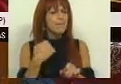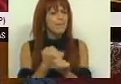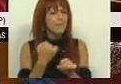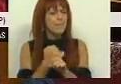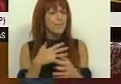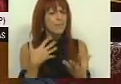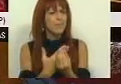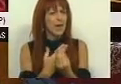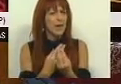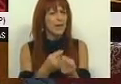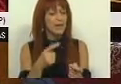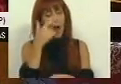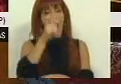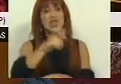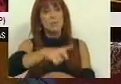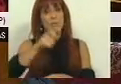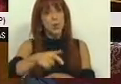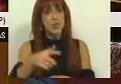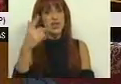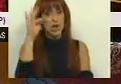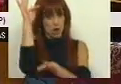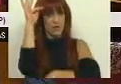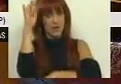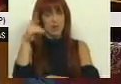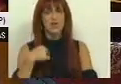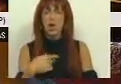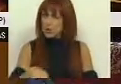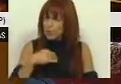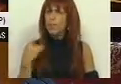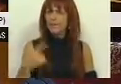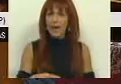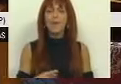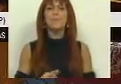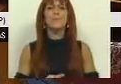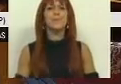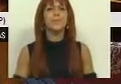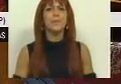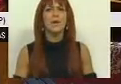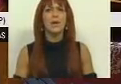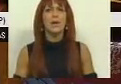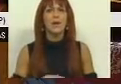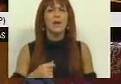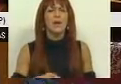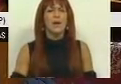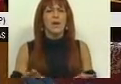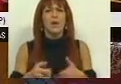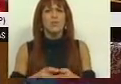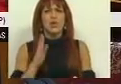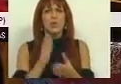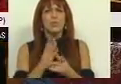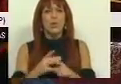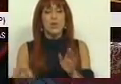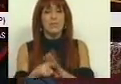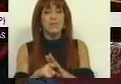serviço aos fregueses e nas freguesias. E nós estamos muito preocupados conforme a que irá decorrer o processo